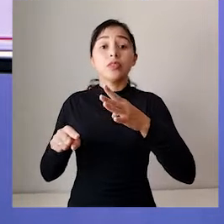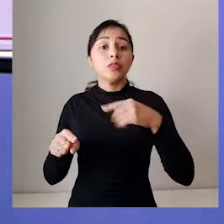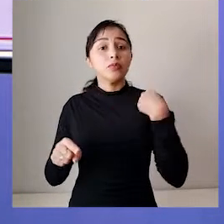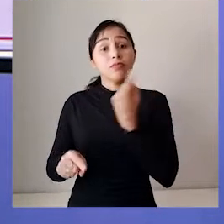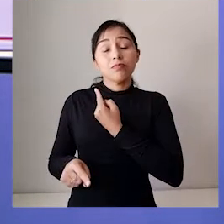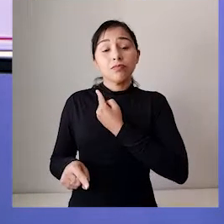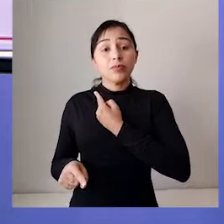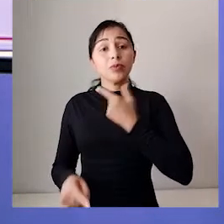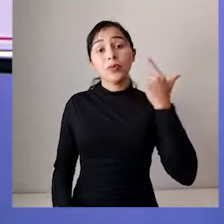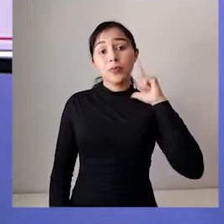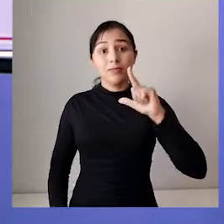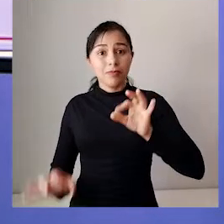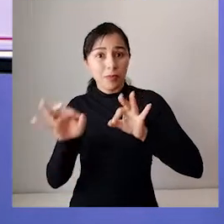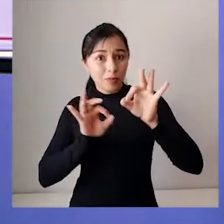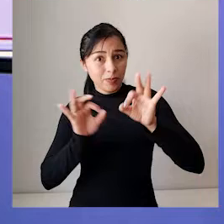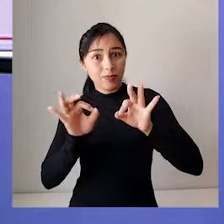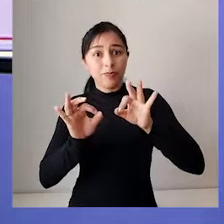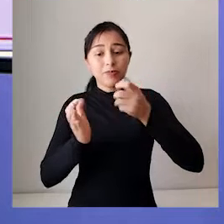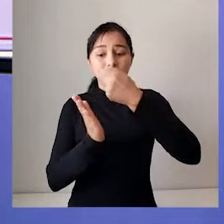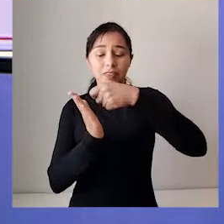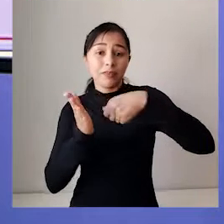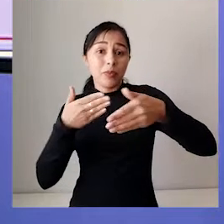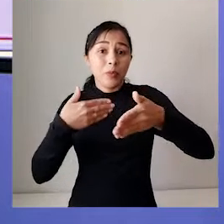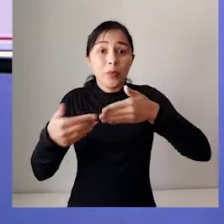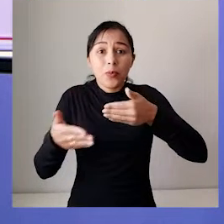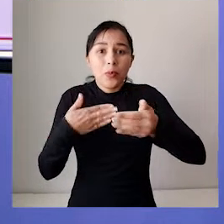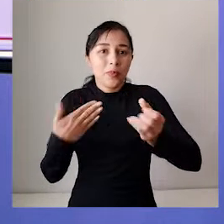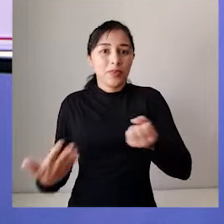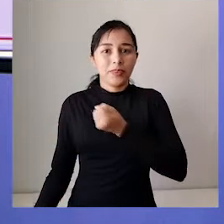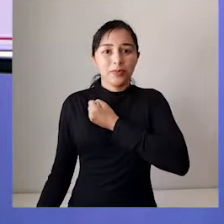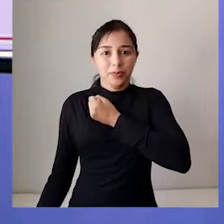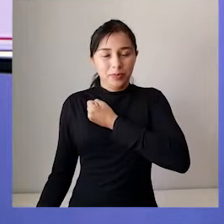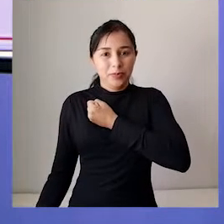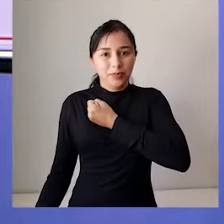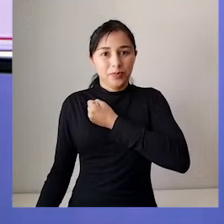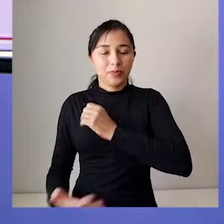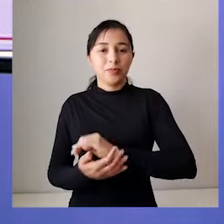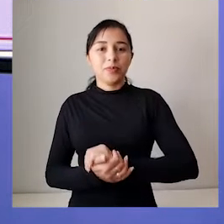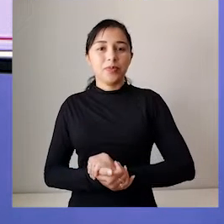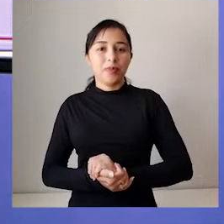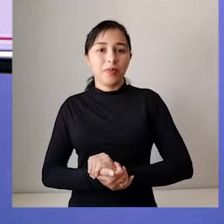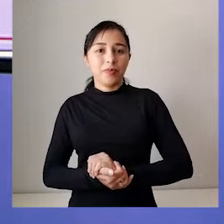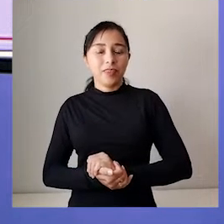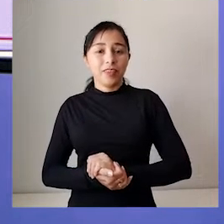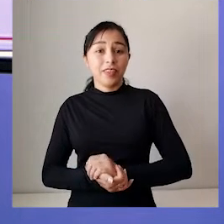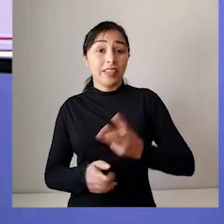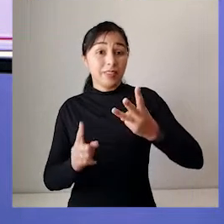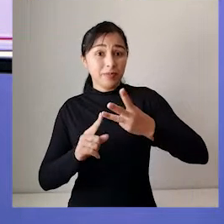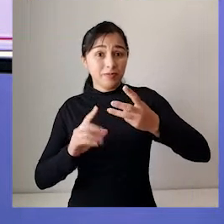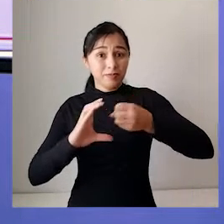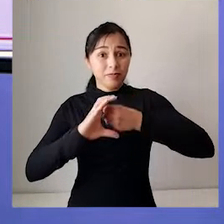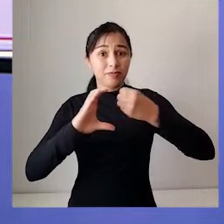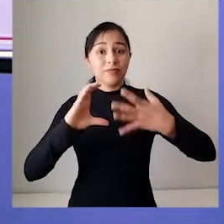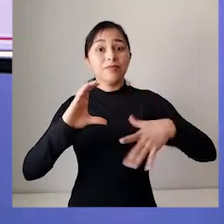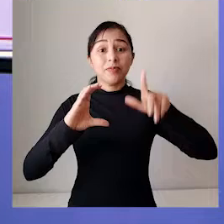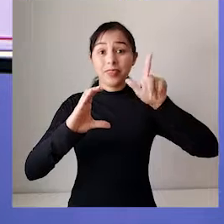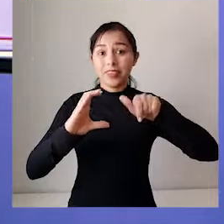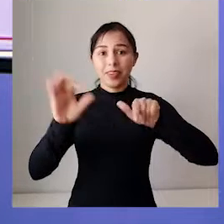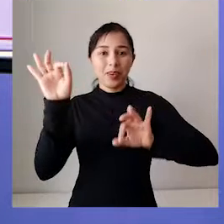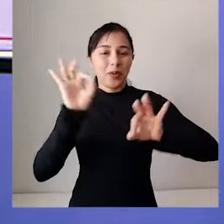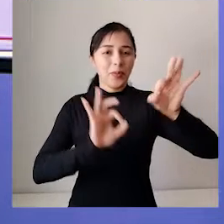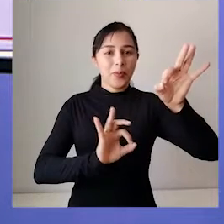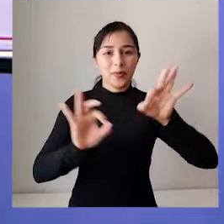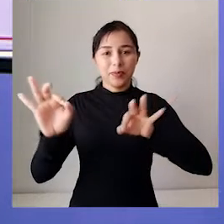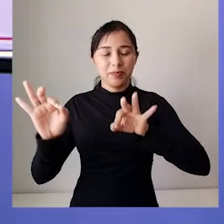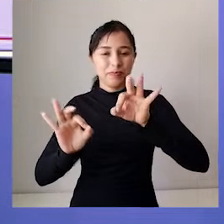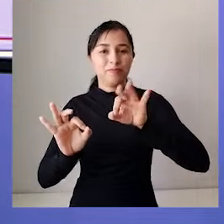escrever todo e qualquer número. Uma terceira característica que nós precisamos relembrar é a organização.